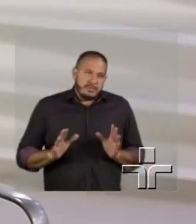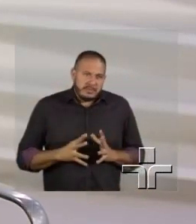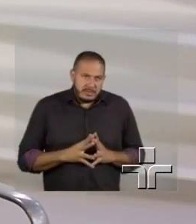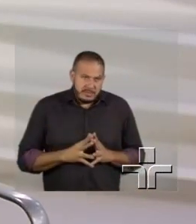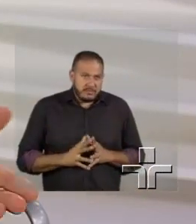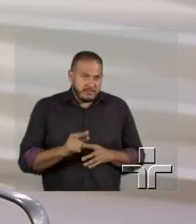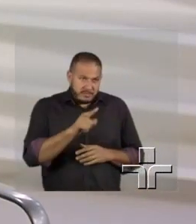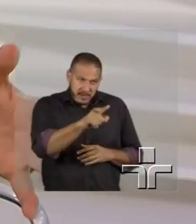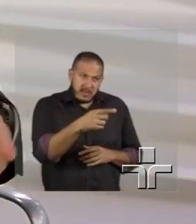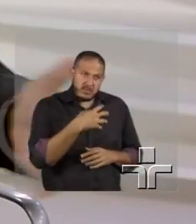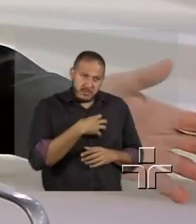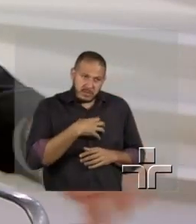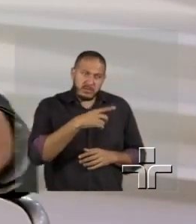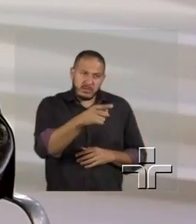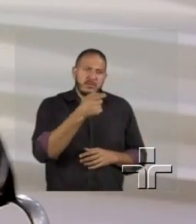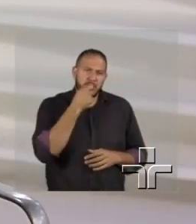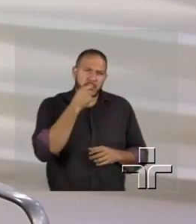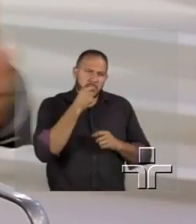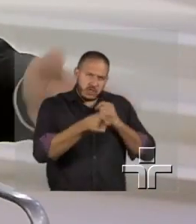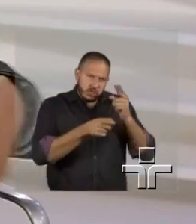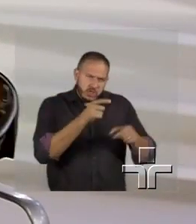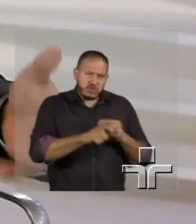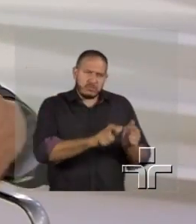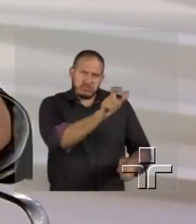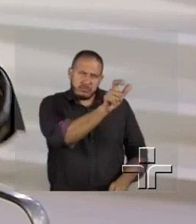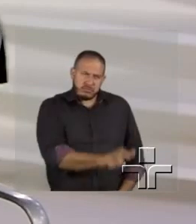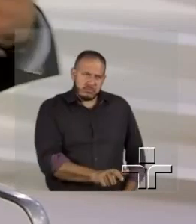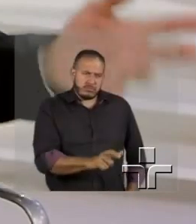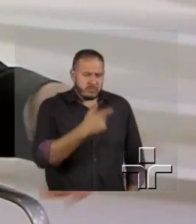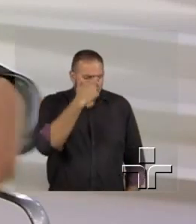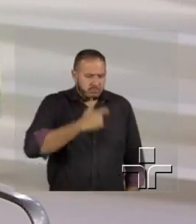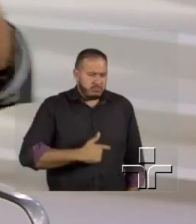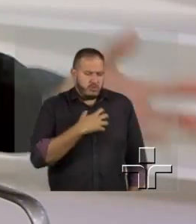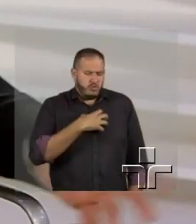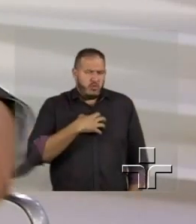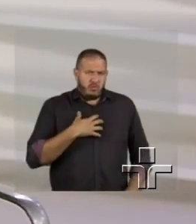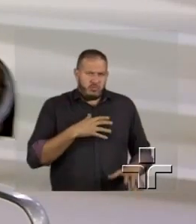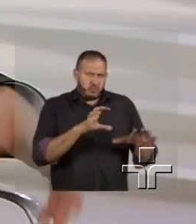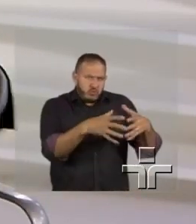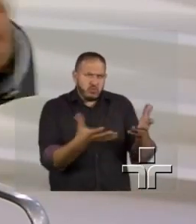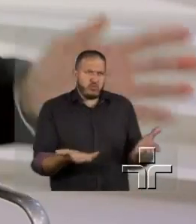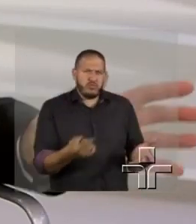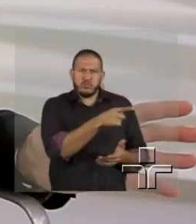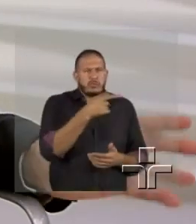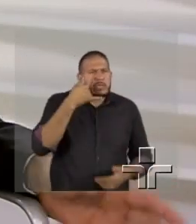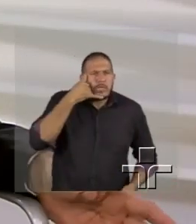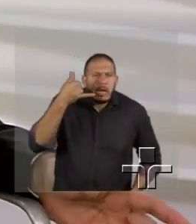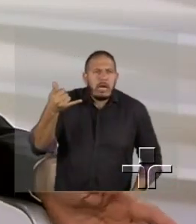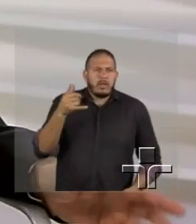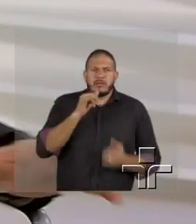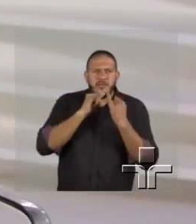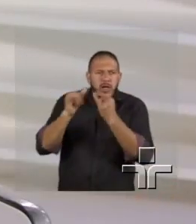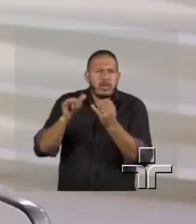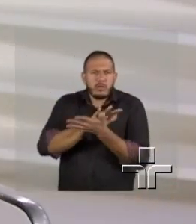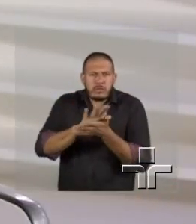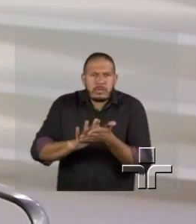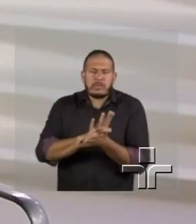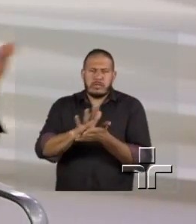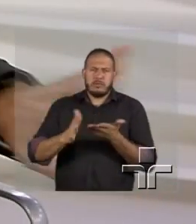falta de responsabilização política é a causa de levar tanta gente jovem e pobre para a morte,